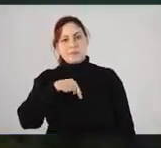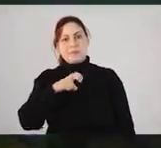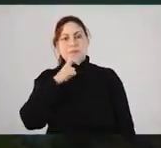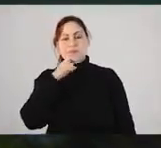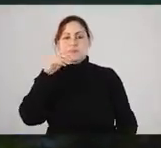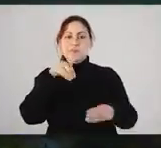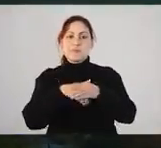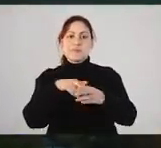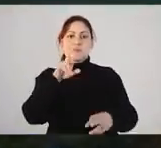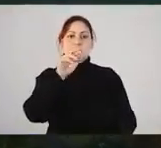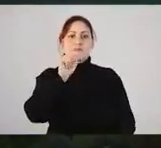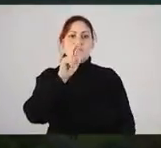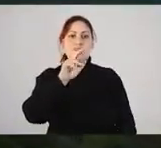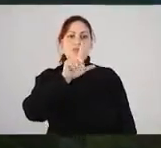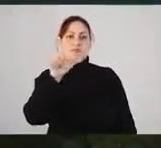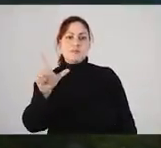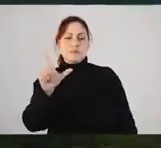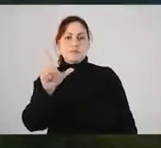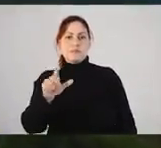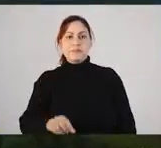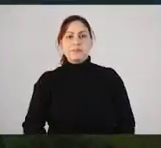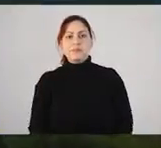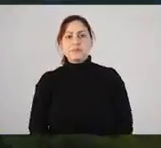Sorocaba. Vota Raul!